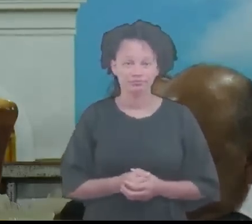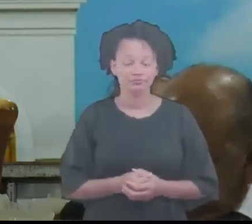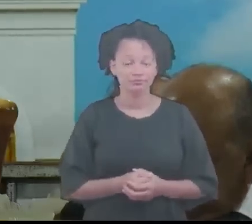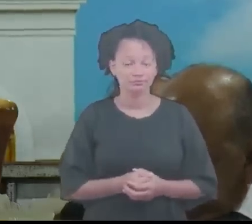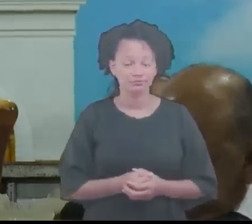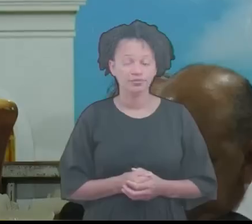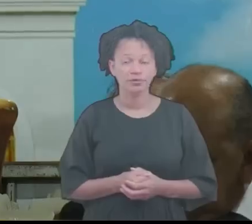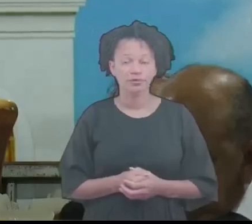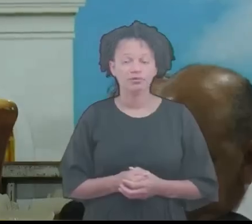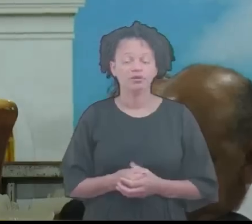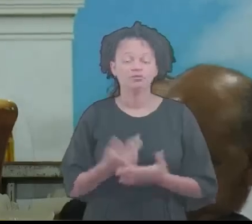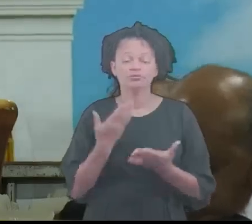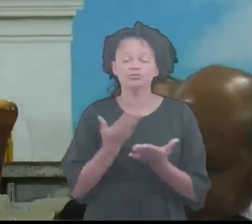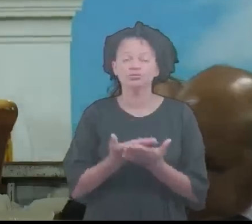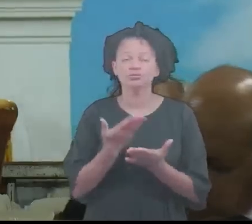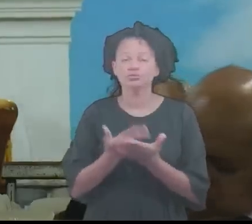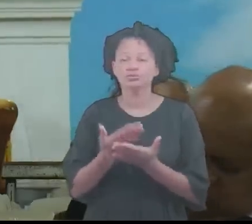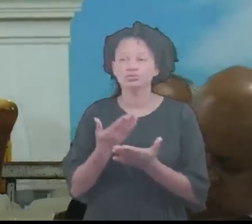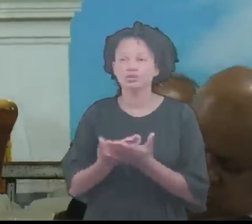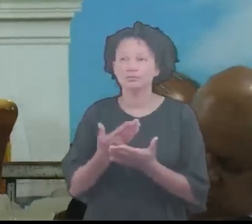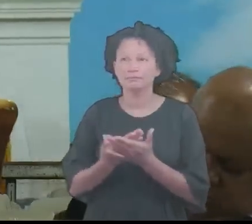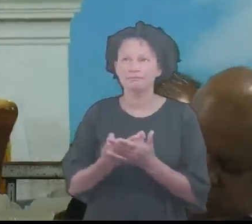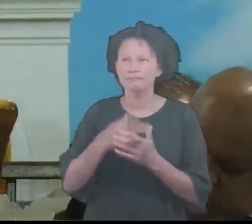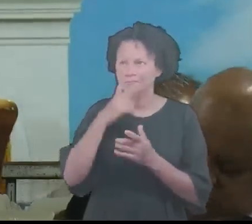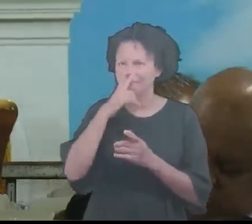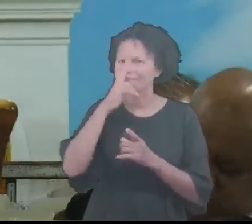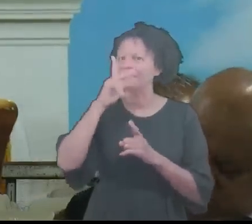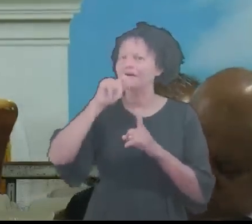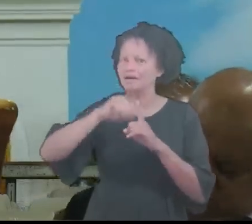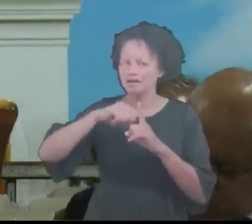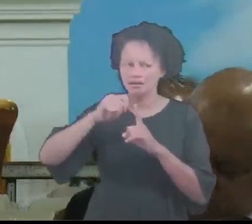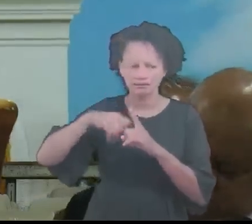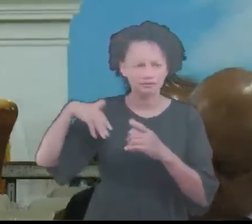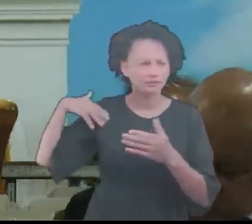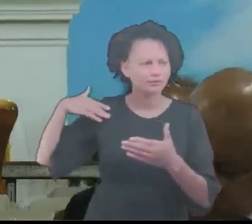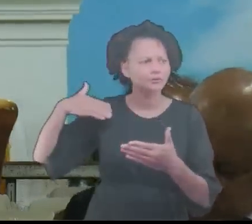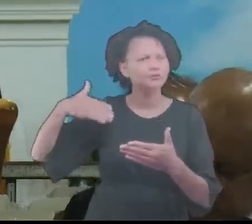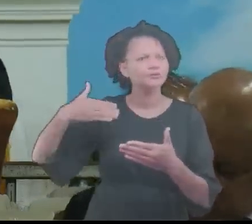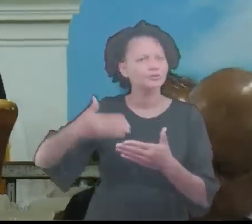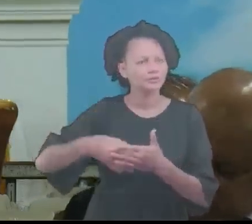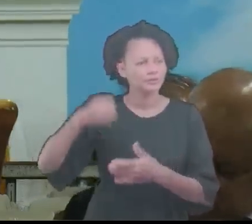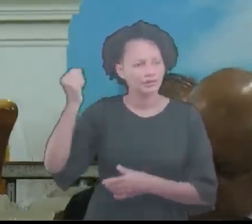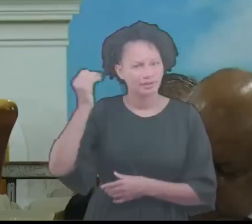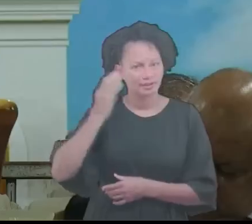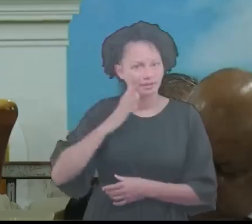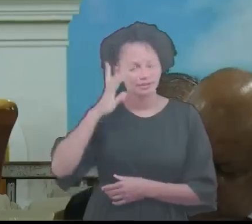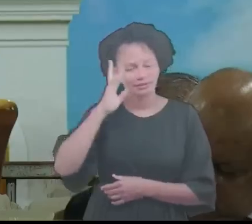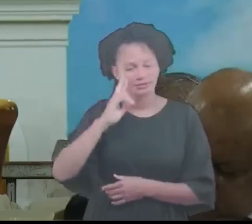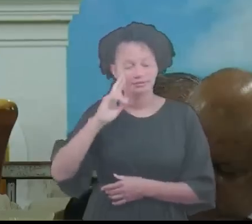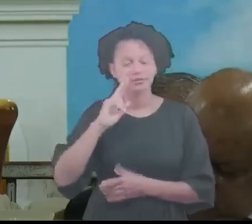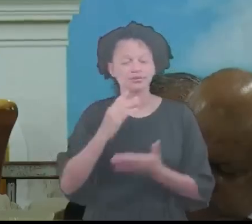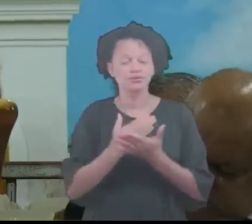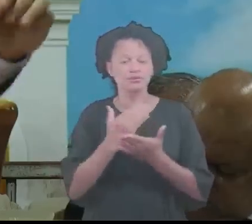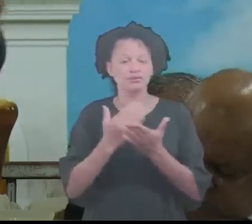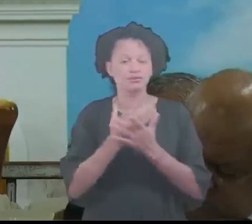nós estamos estudando desde mais de um mês, com a graça do Senhor,